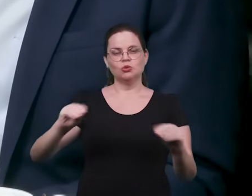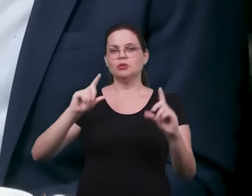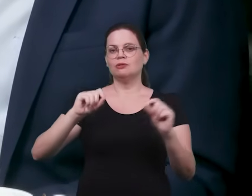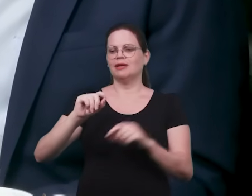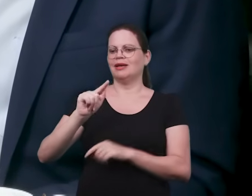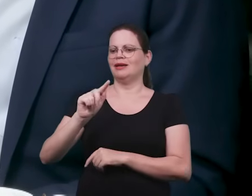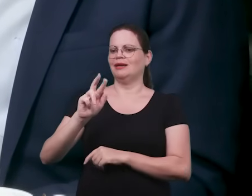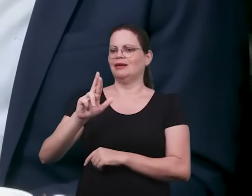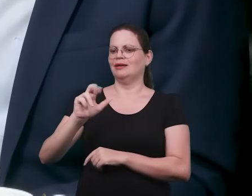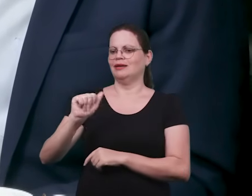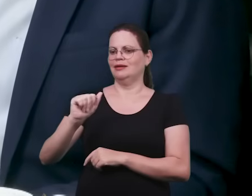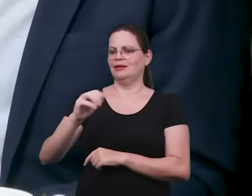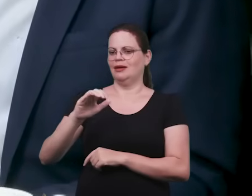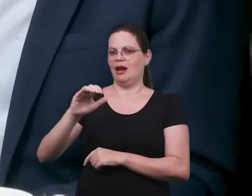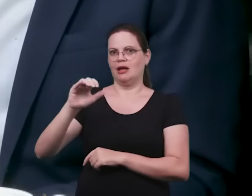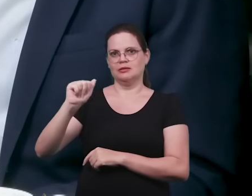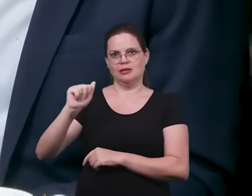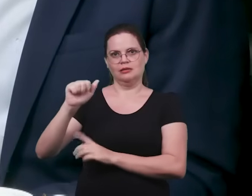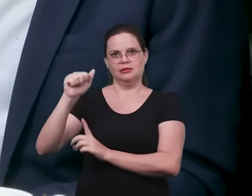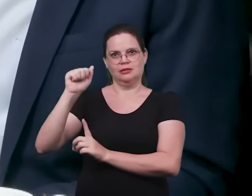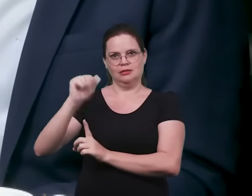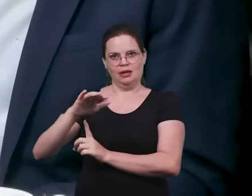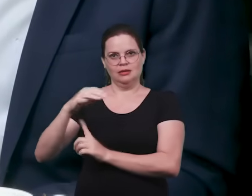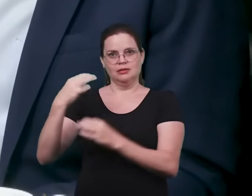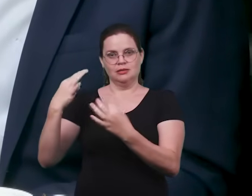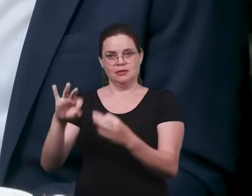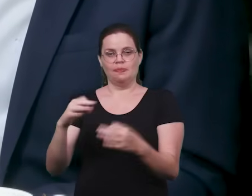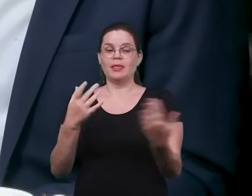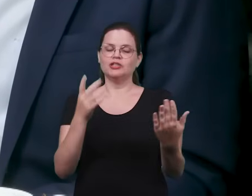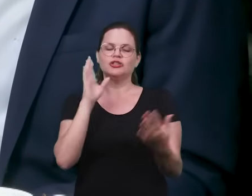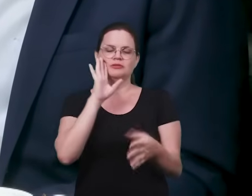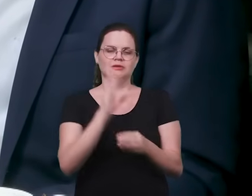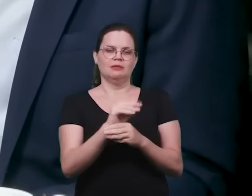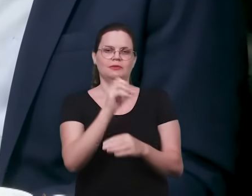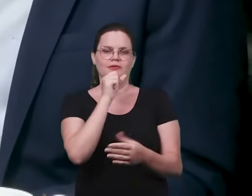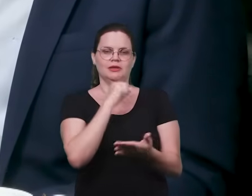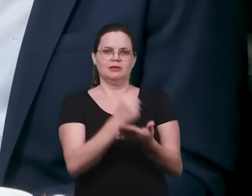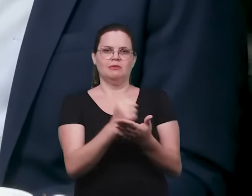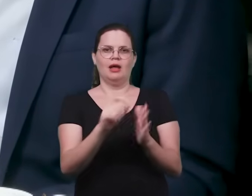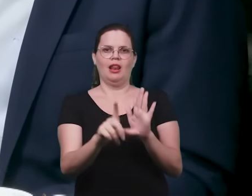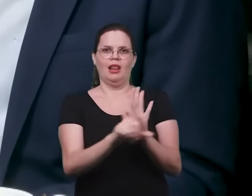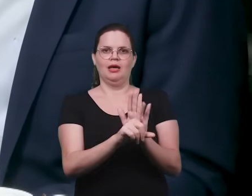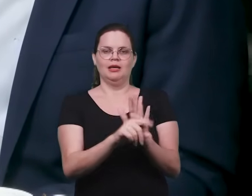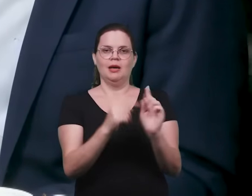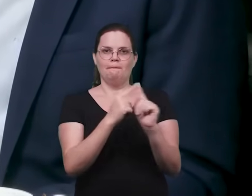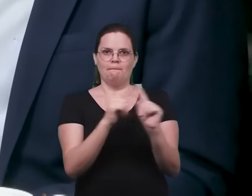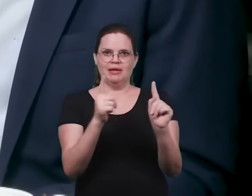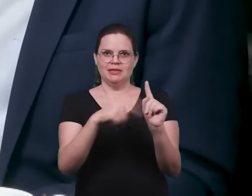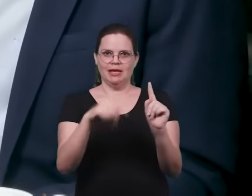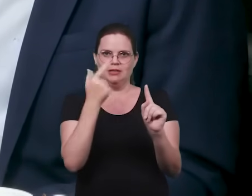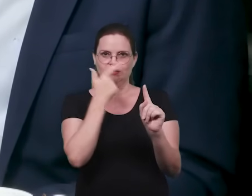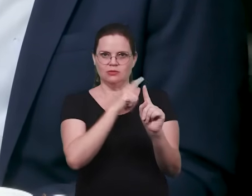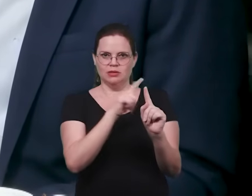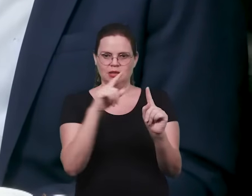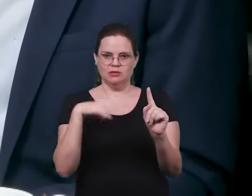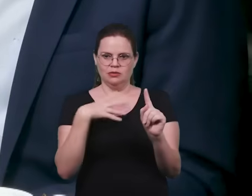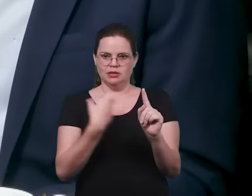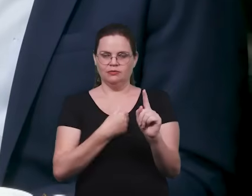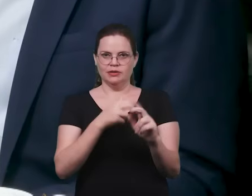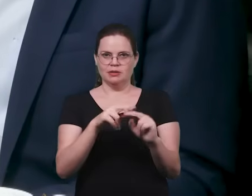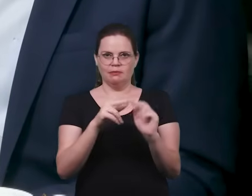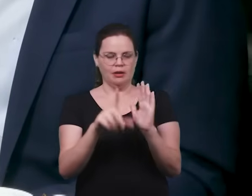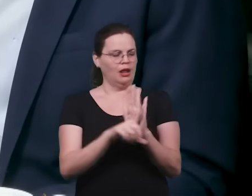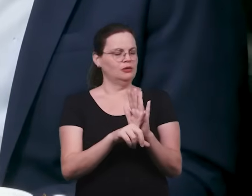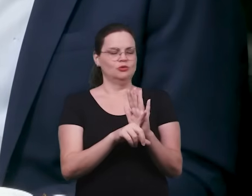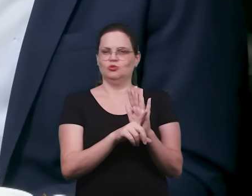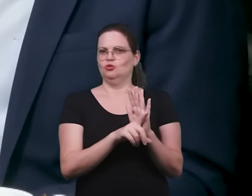graça. Nós falamos do tempo da lei, mas no tempo da lei, ninguém foi salvo pela lei. E ele vai